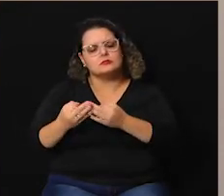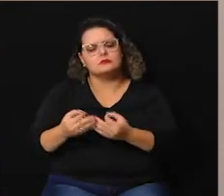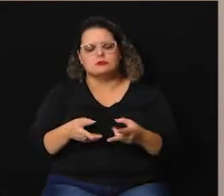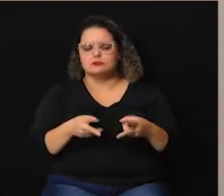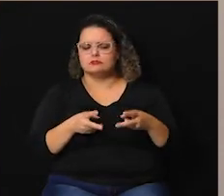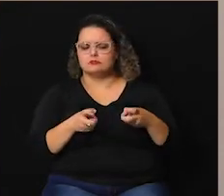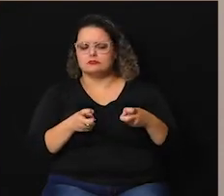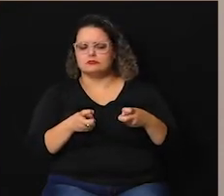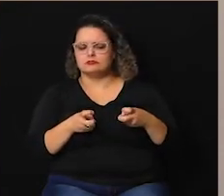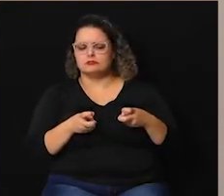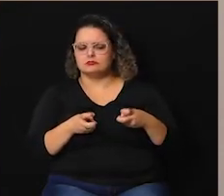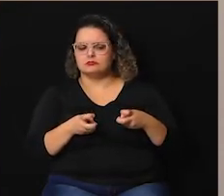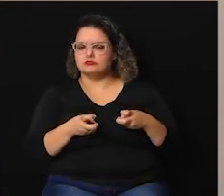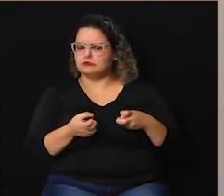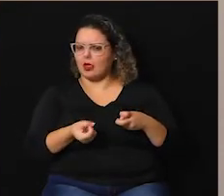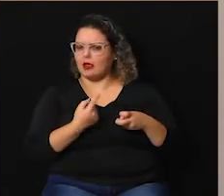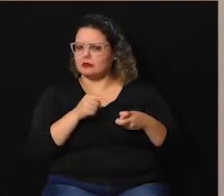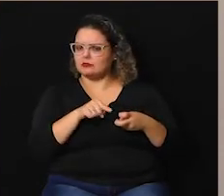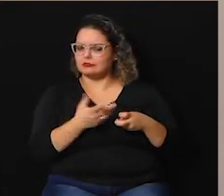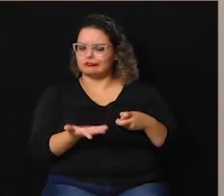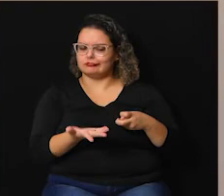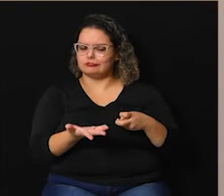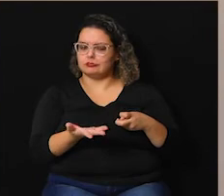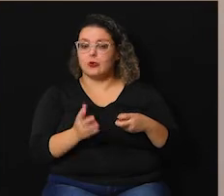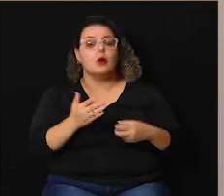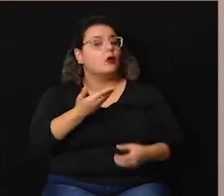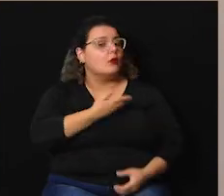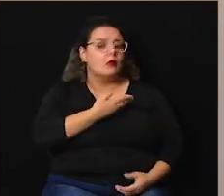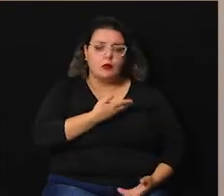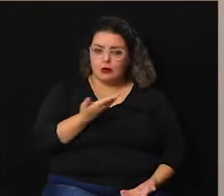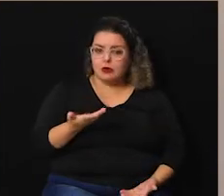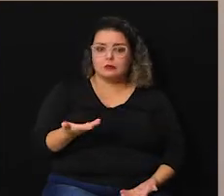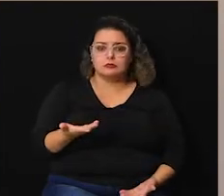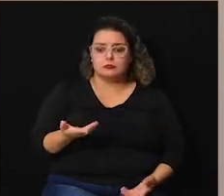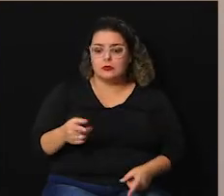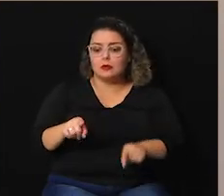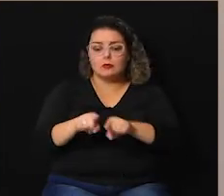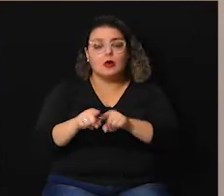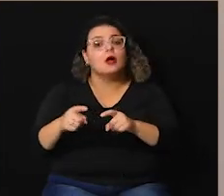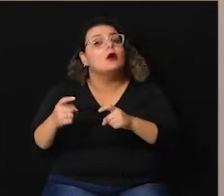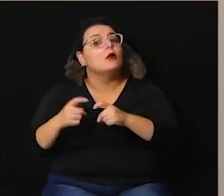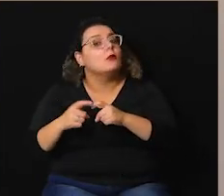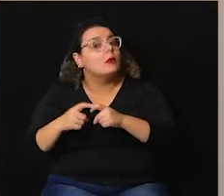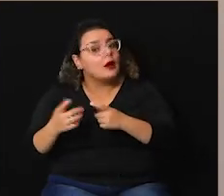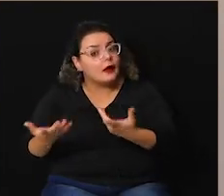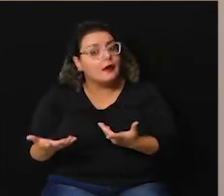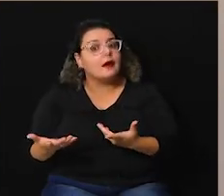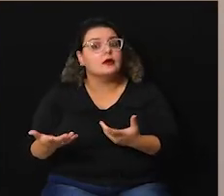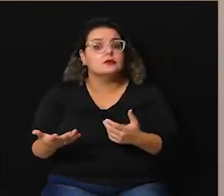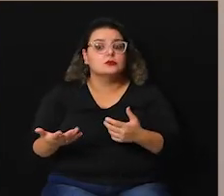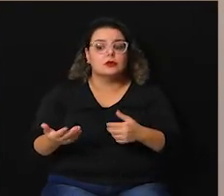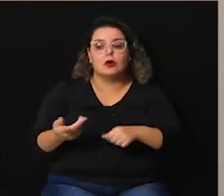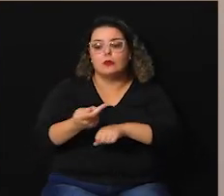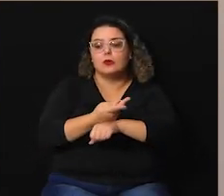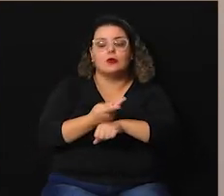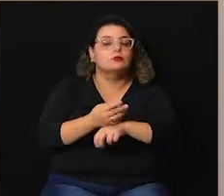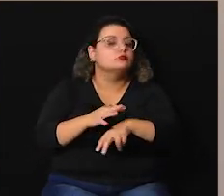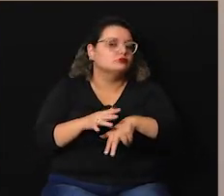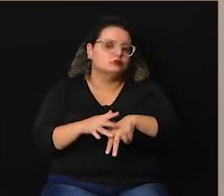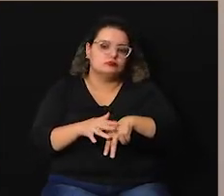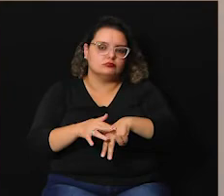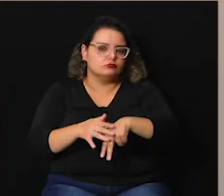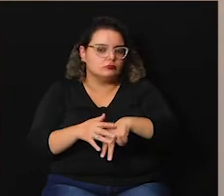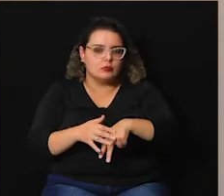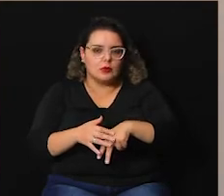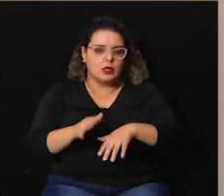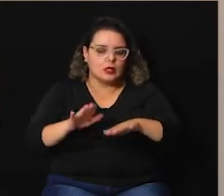família pode direcionar, e às vezes até mesmo outro colega médico, né, pela patologia que foi buscada, por exemplo, um